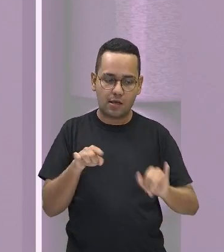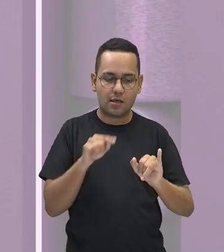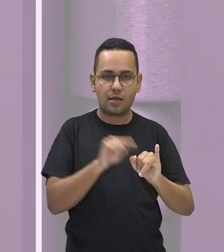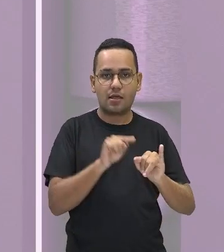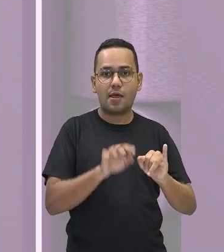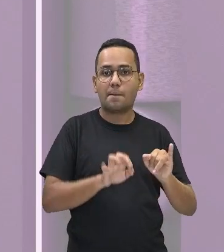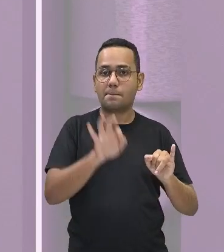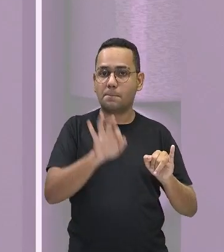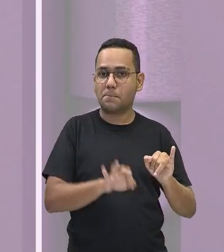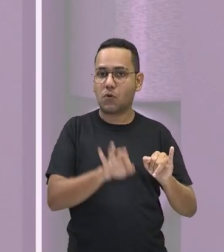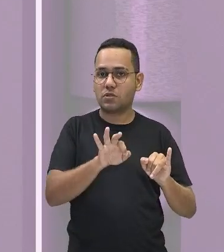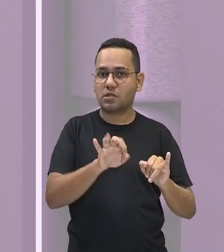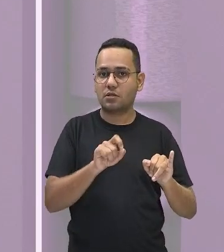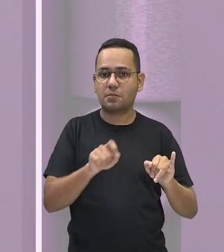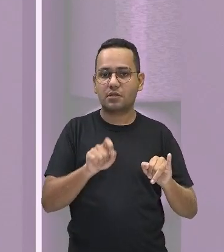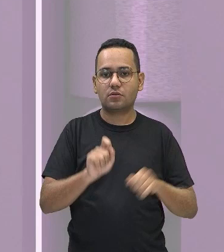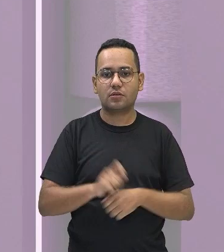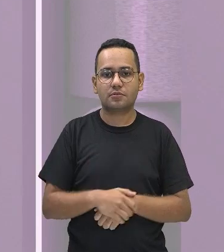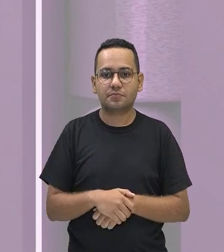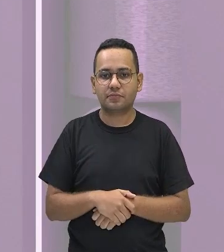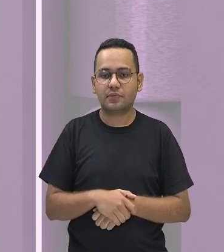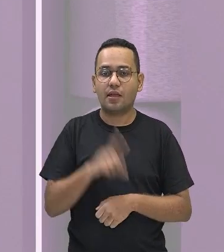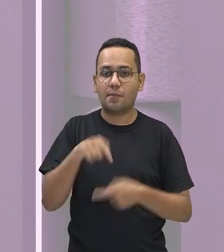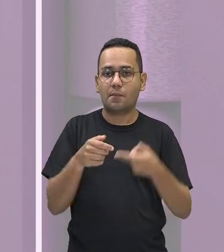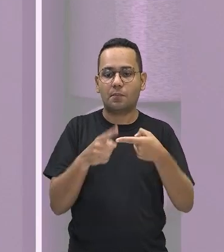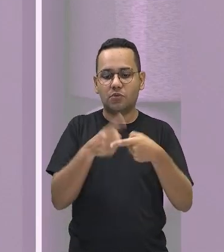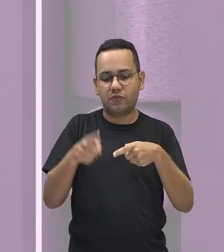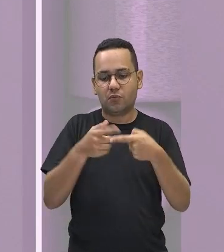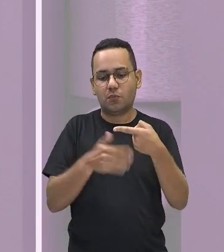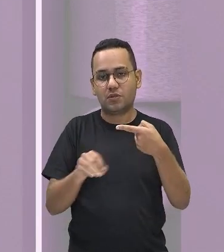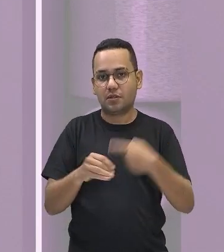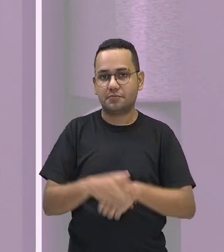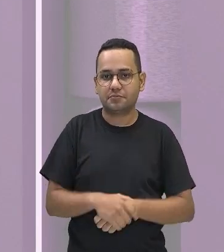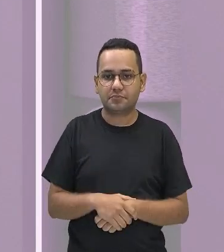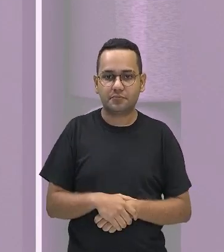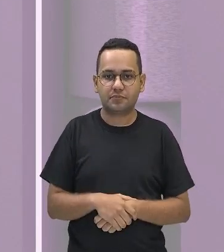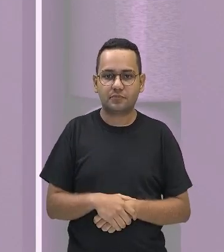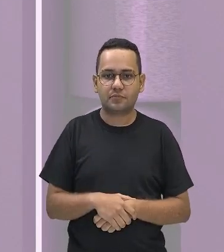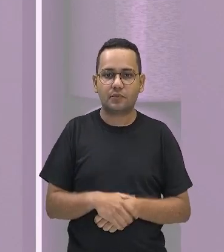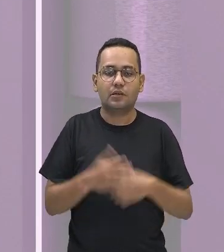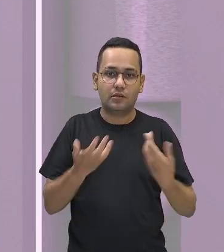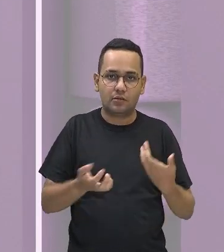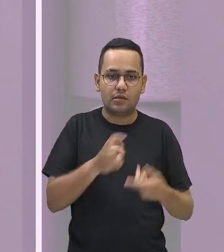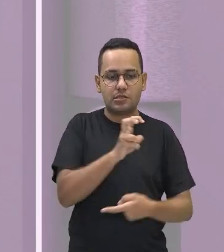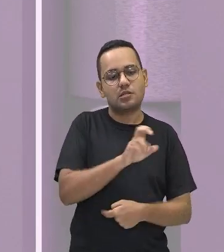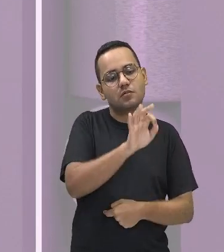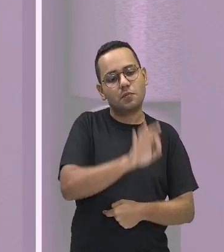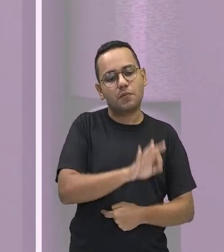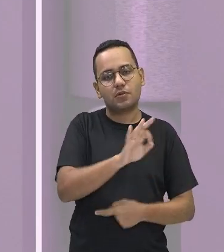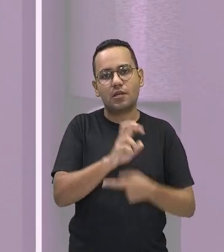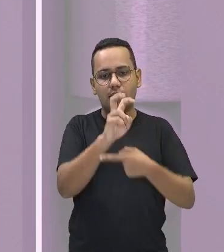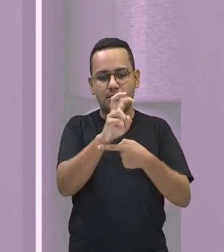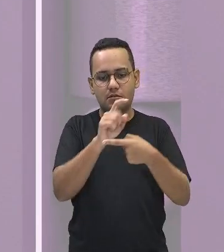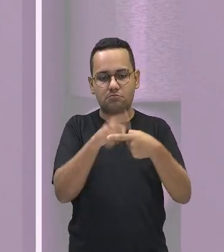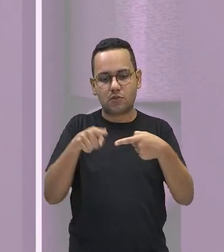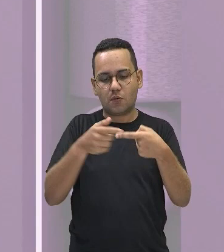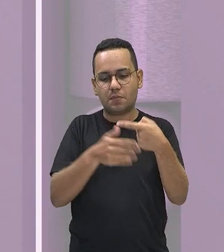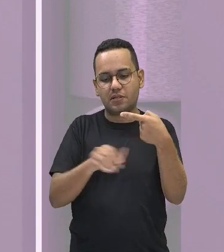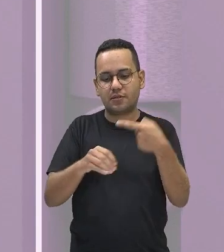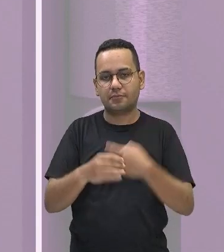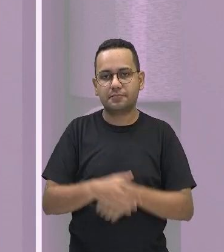cento, ela sempre vai ser por 100. Então, 5%, 5 sobre 100, tá